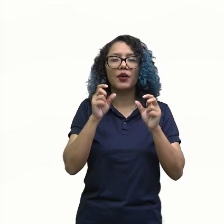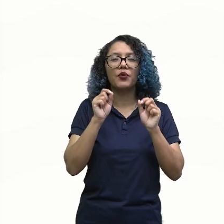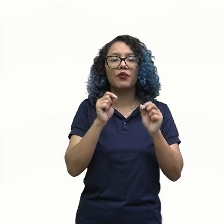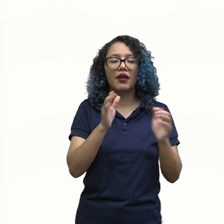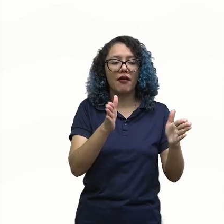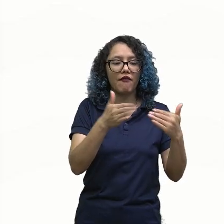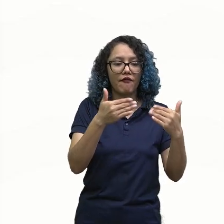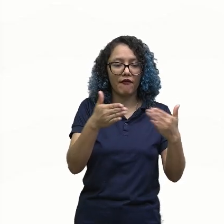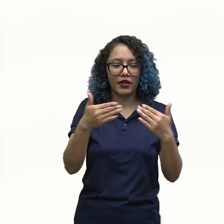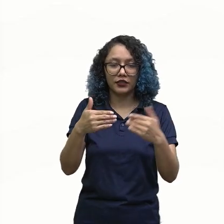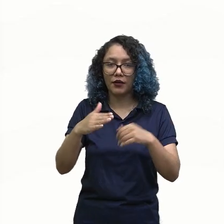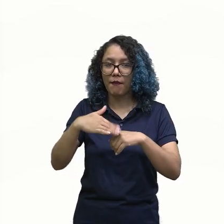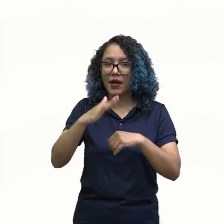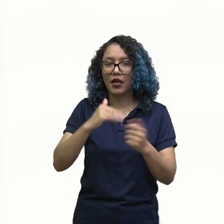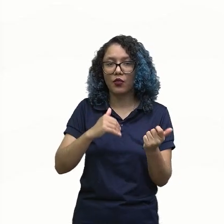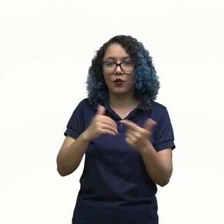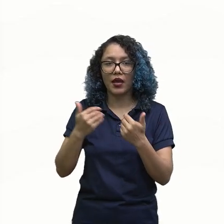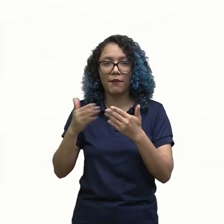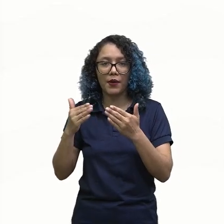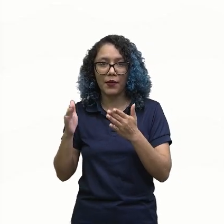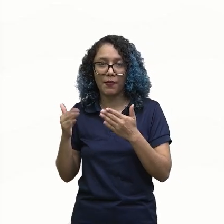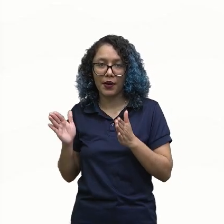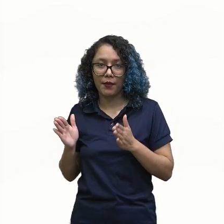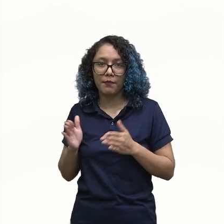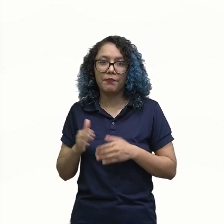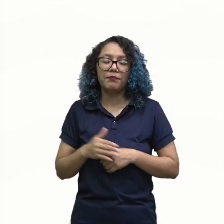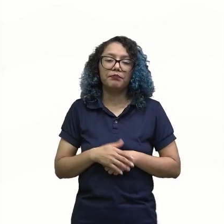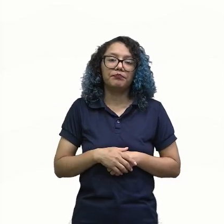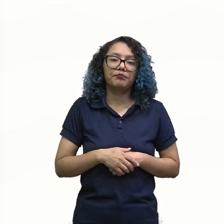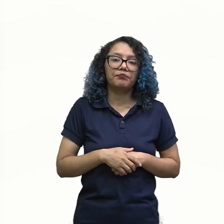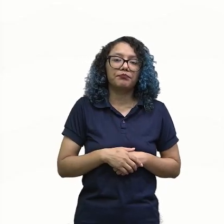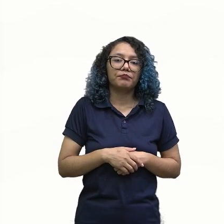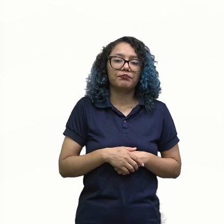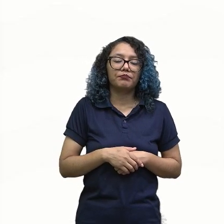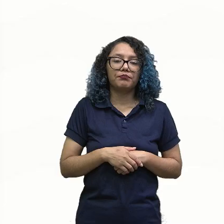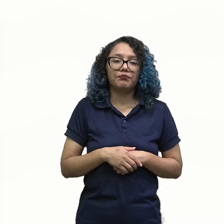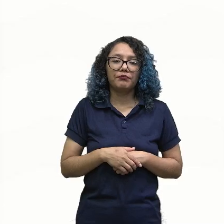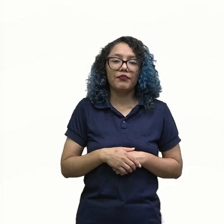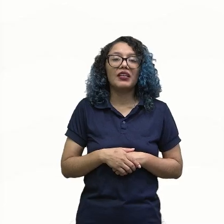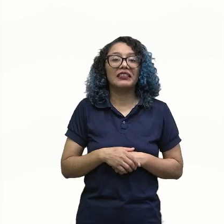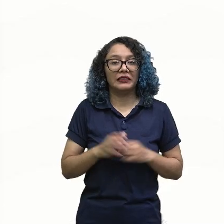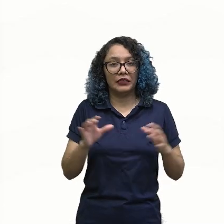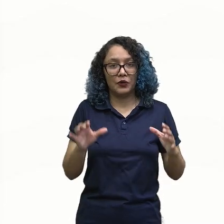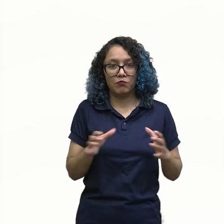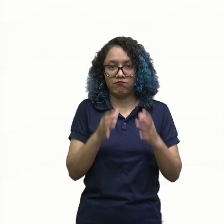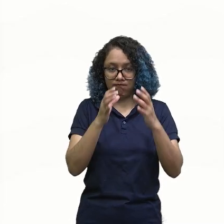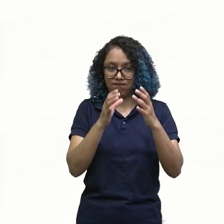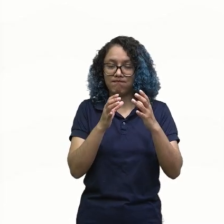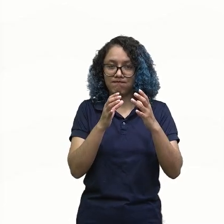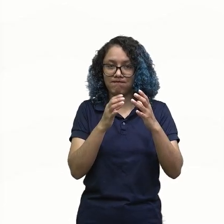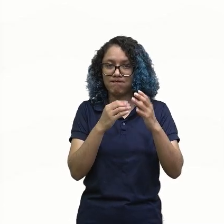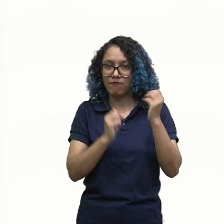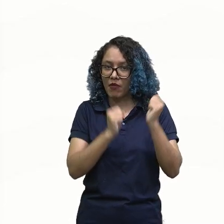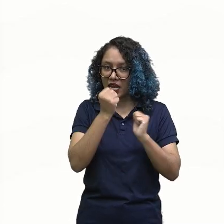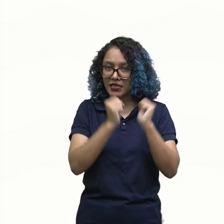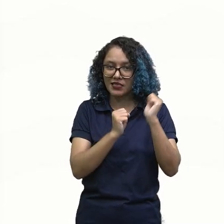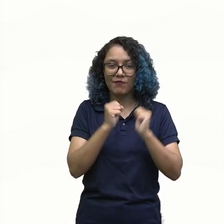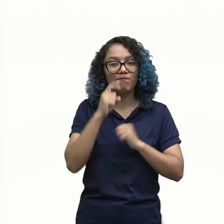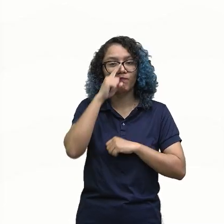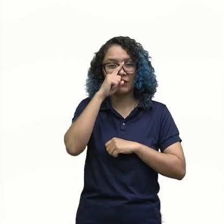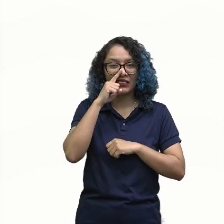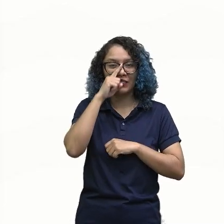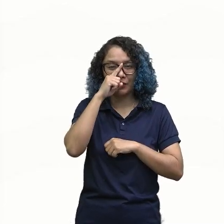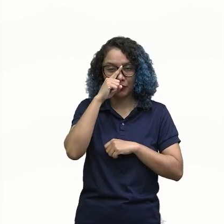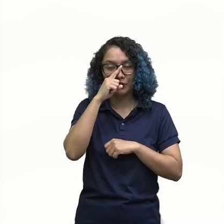abrindo. Então as usinas nucleares, elas são realmente muito perigosas. Nós temos que